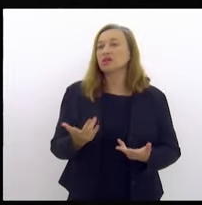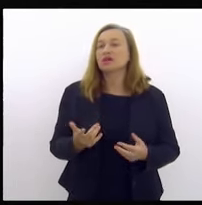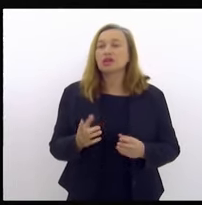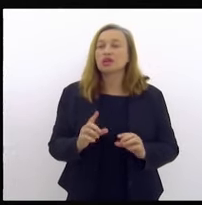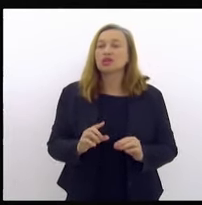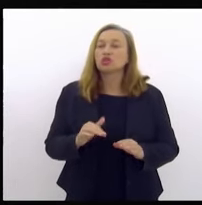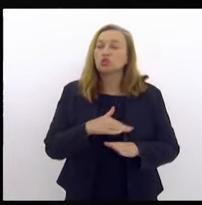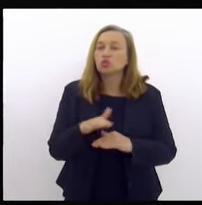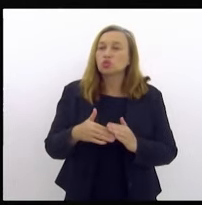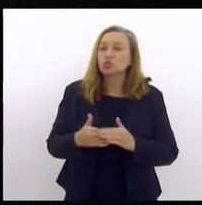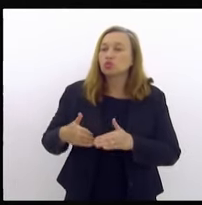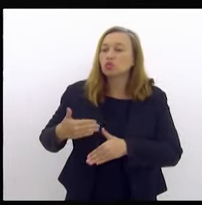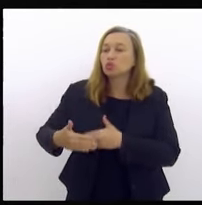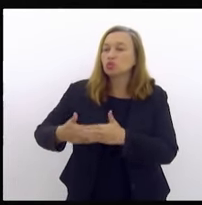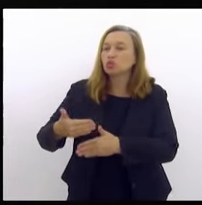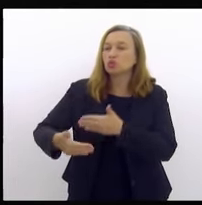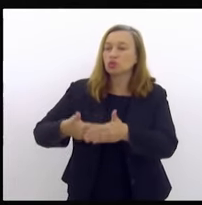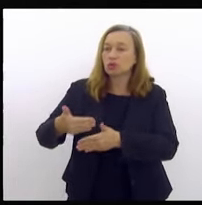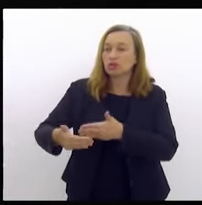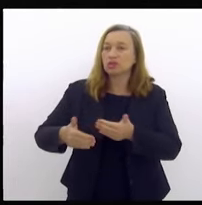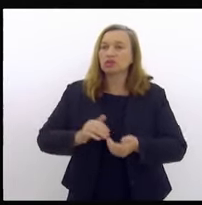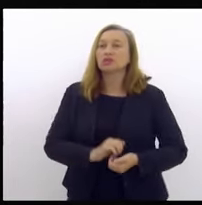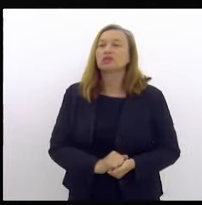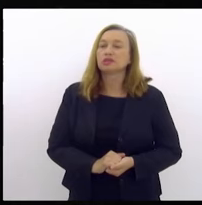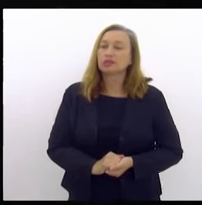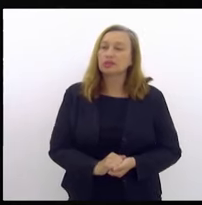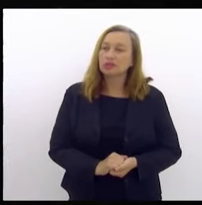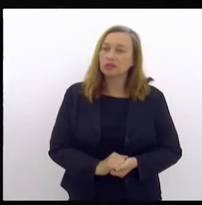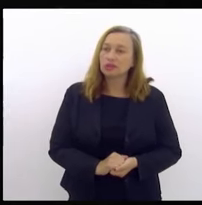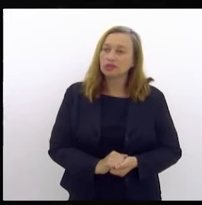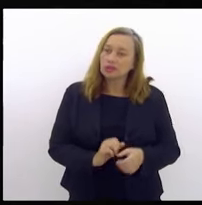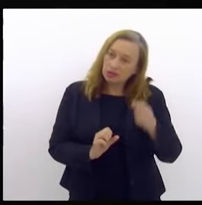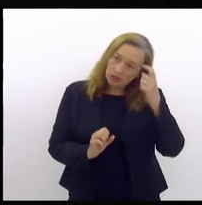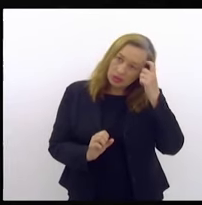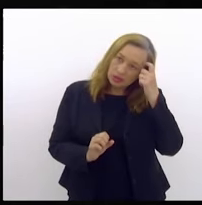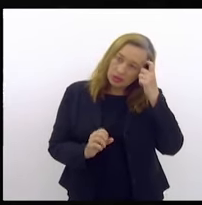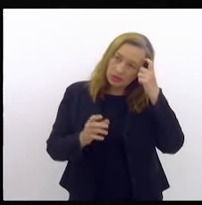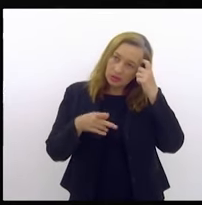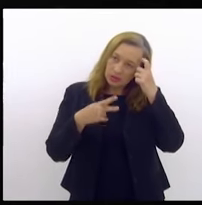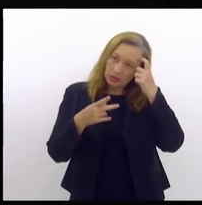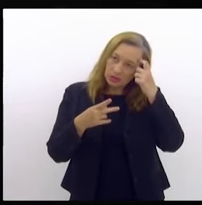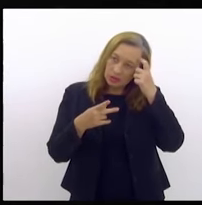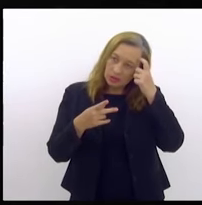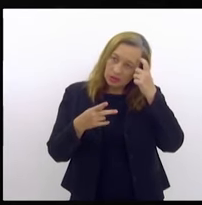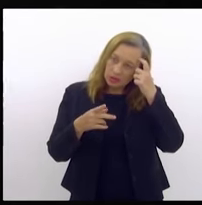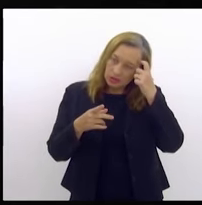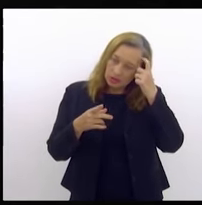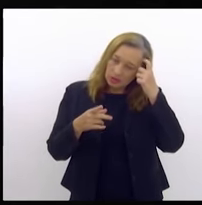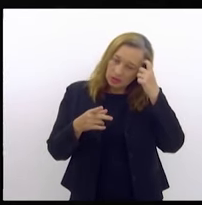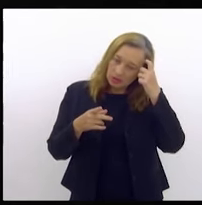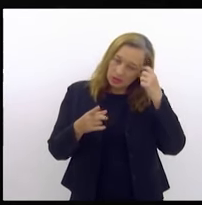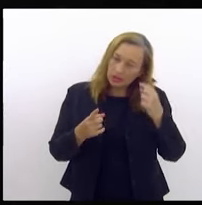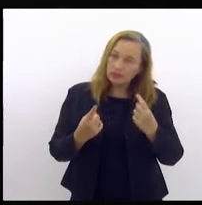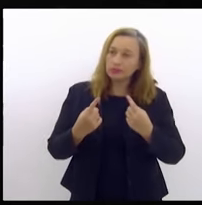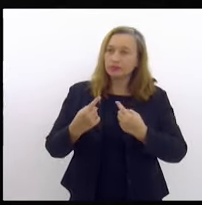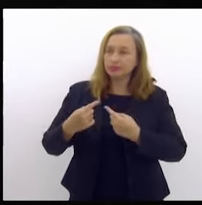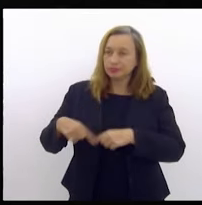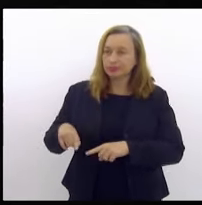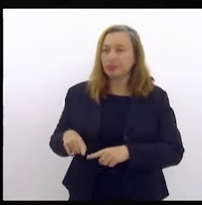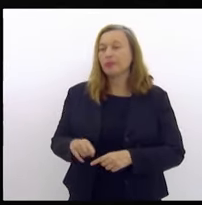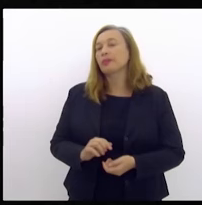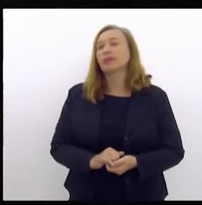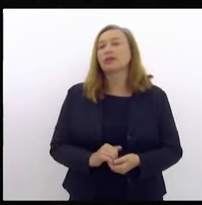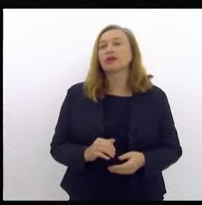todo o processo aqui que é legítimo do parlamento, eu vou me posicionar contrária. Então, eu deixo